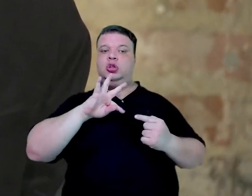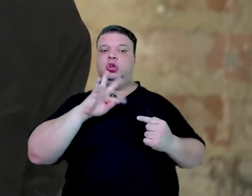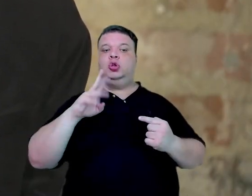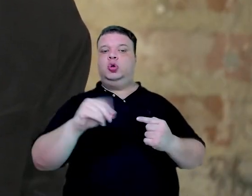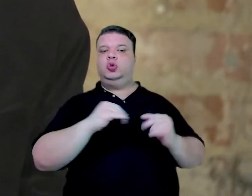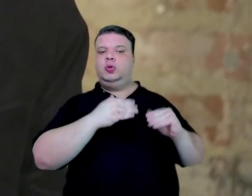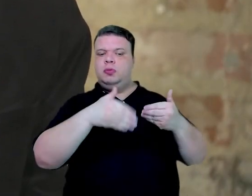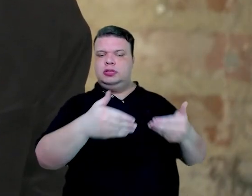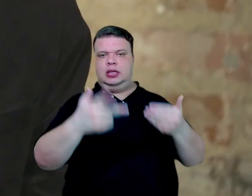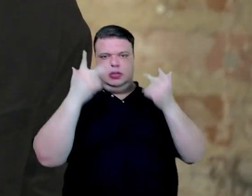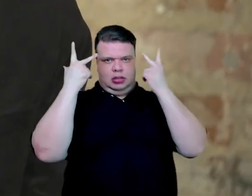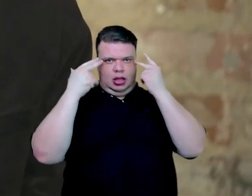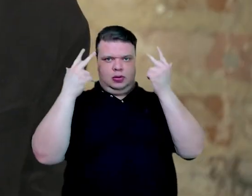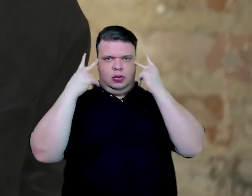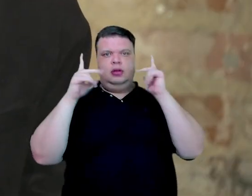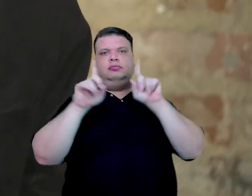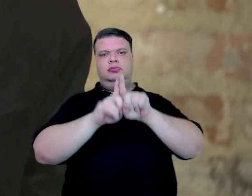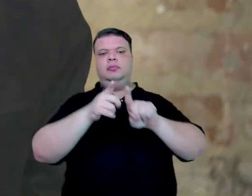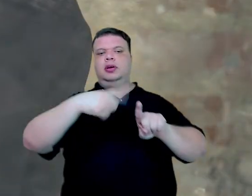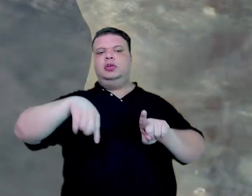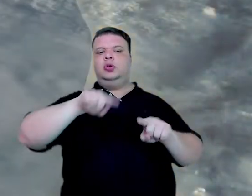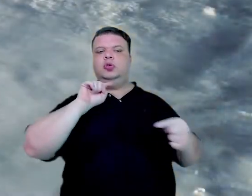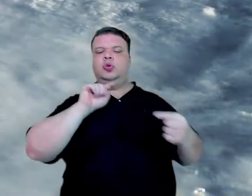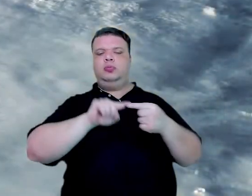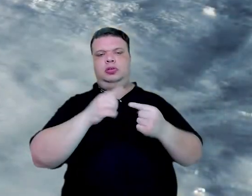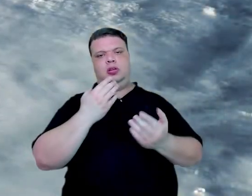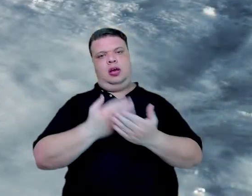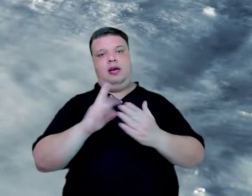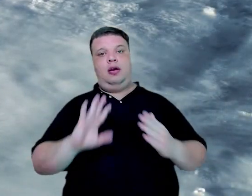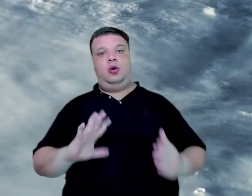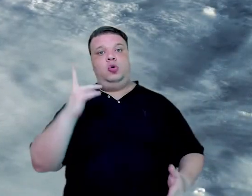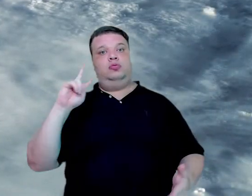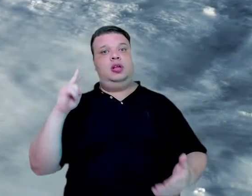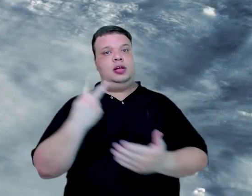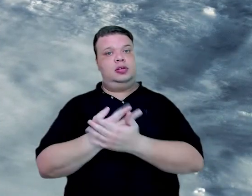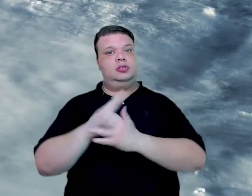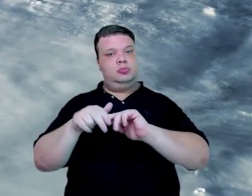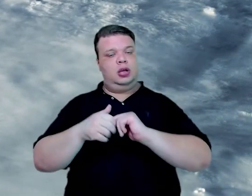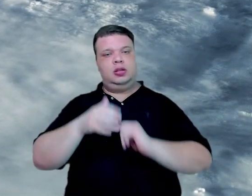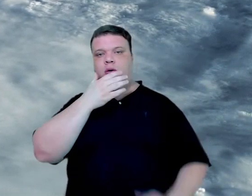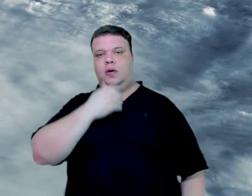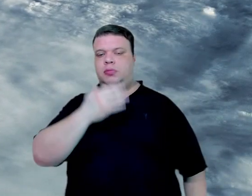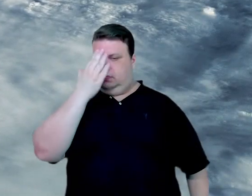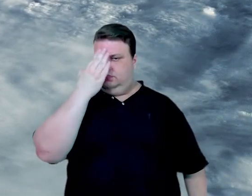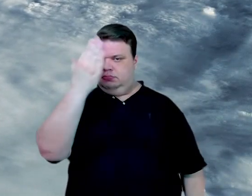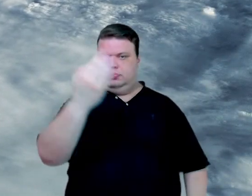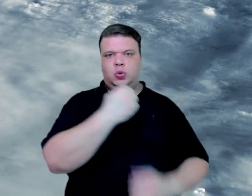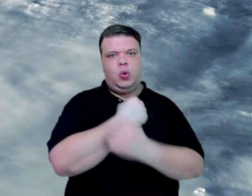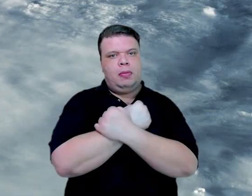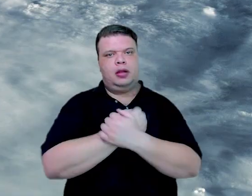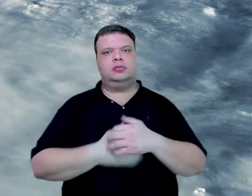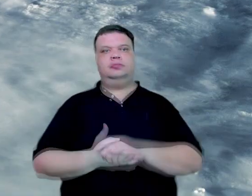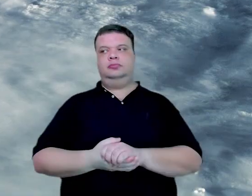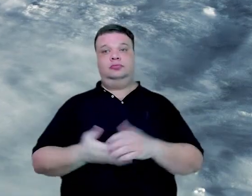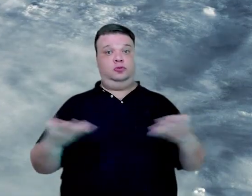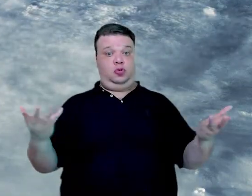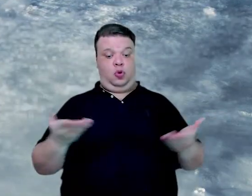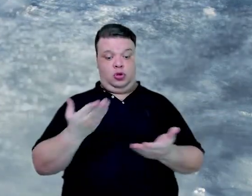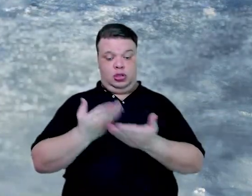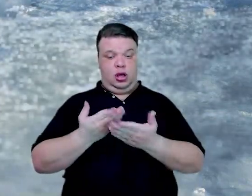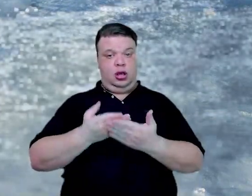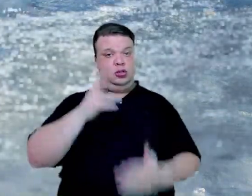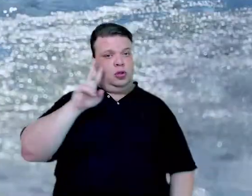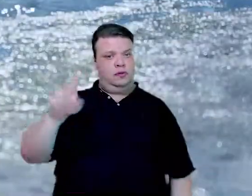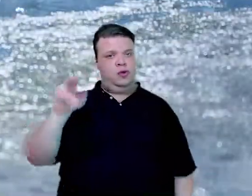homem. Obrigado, um abraço. Na aula de hoje, vimos que a atmosfera e os oceanos são